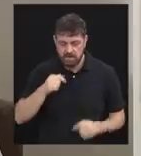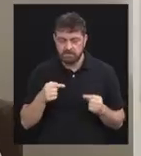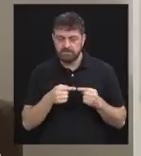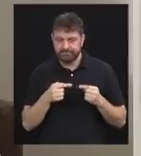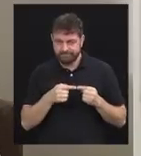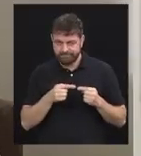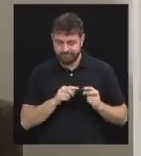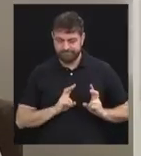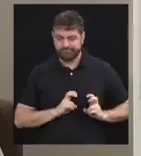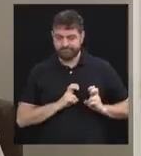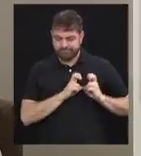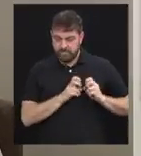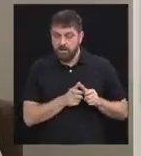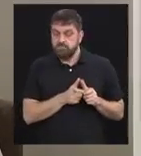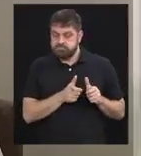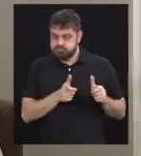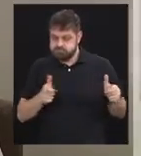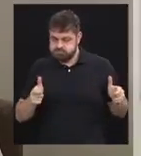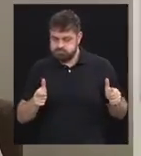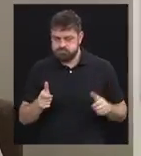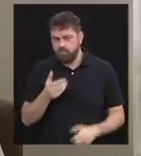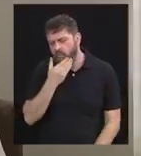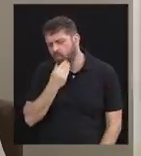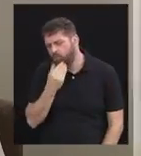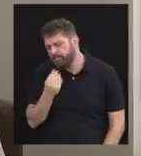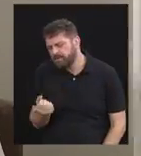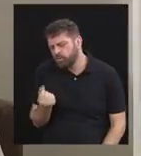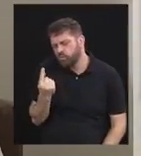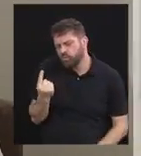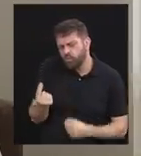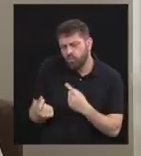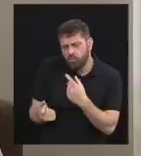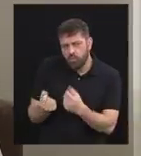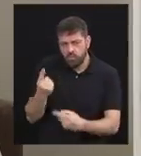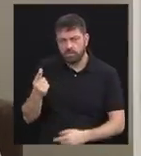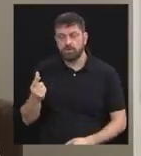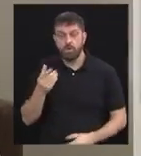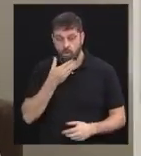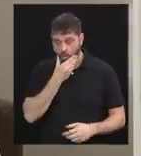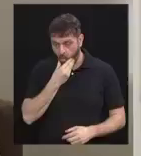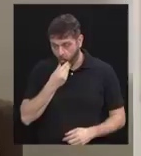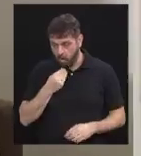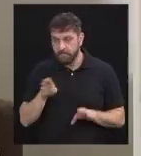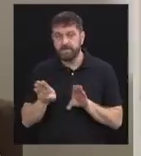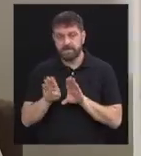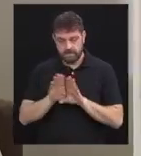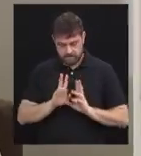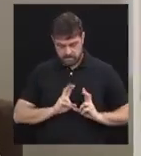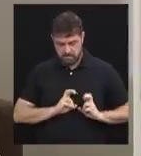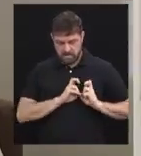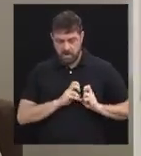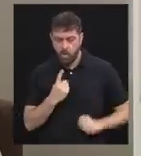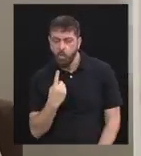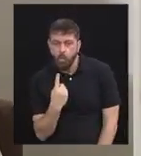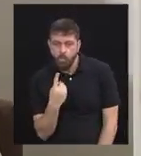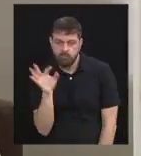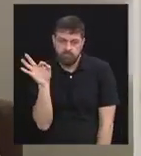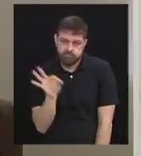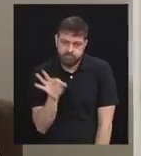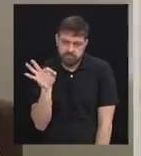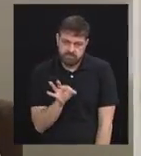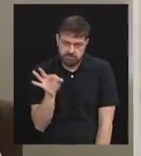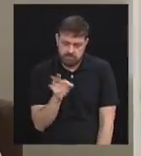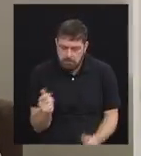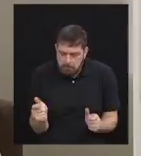de mama é muito mais frequente na mulher que no homem. O homem tem câncer de mama também, mas corresponde a apenas